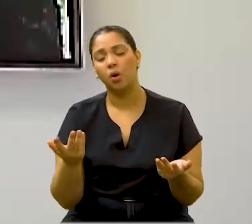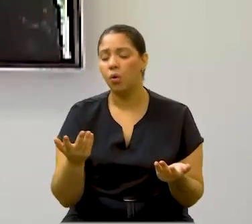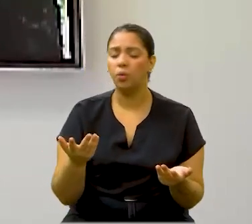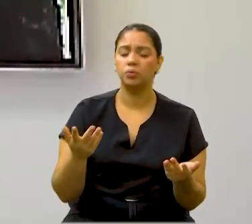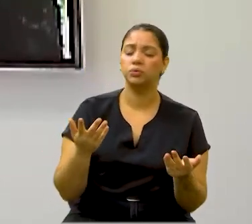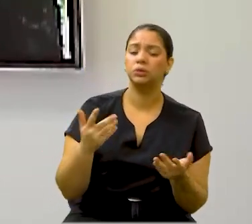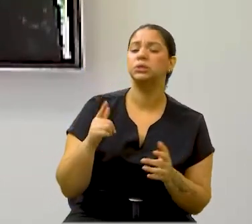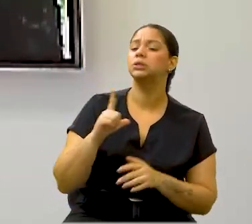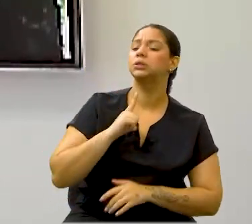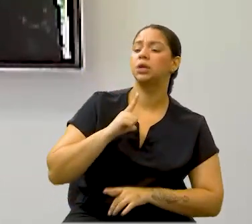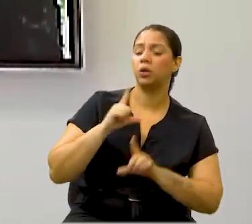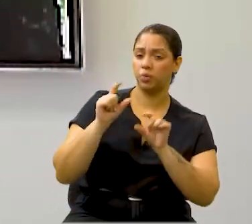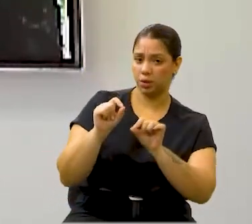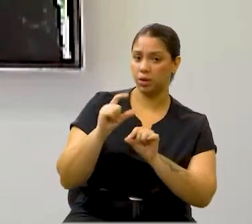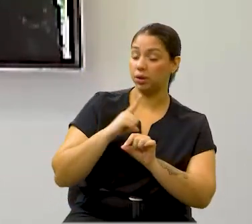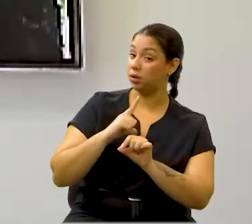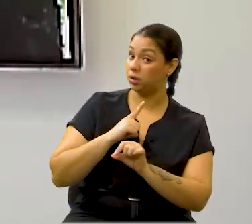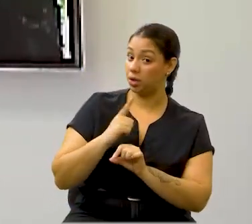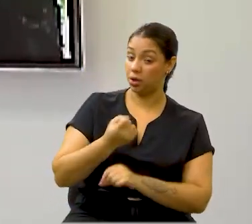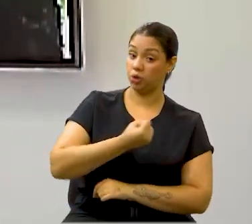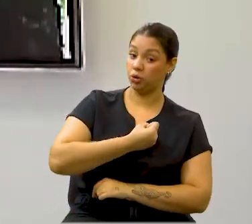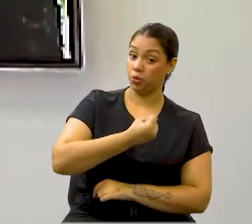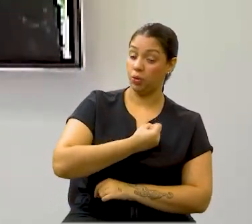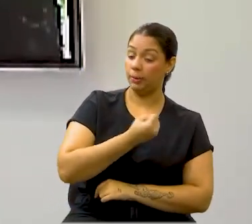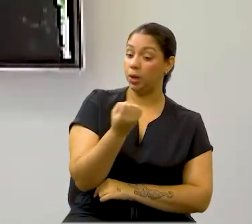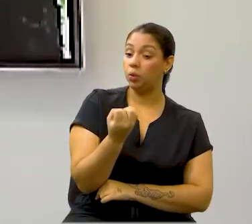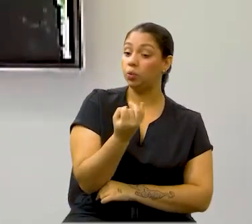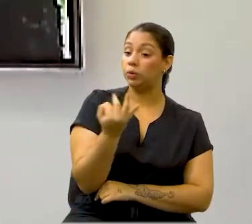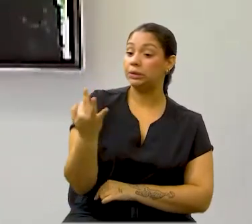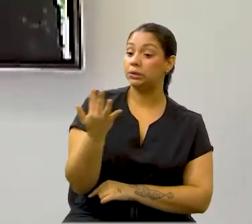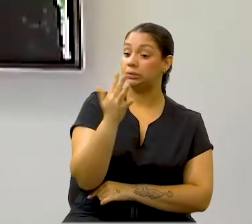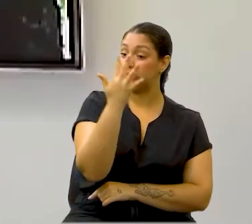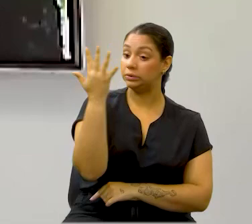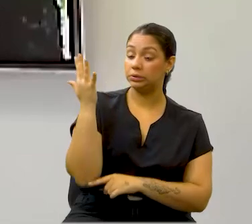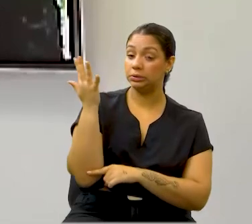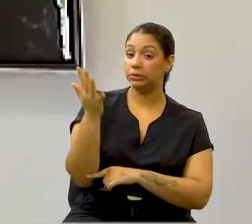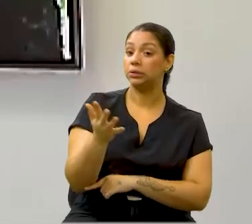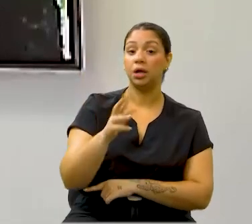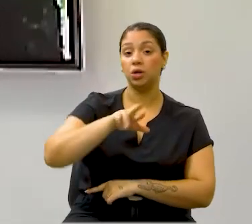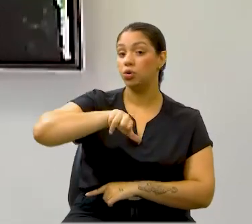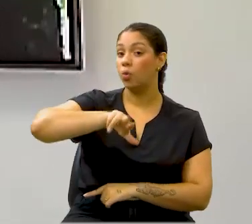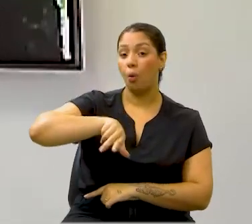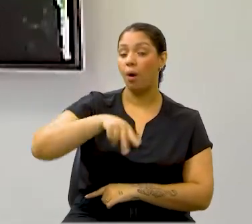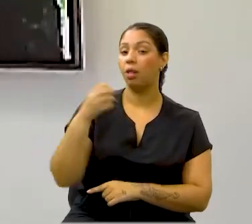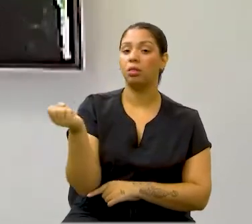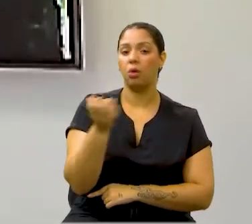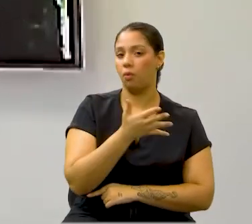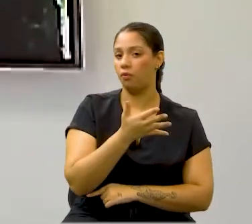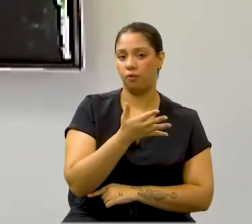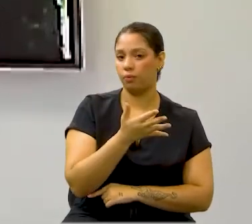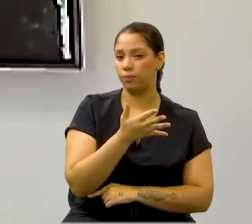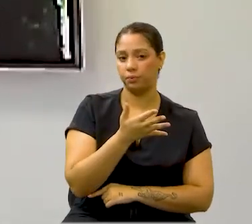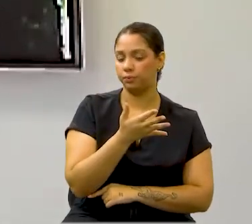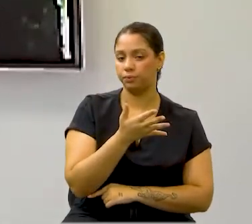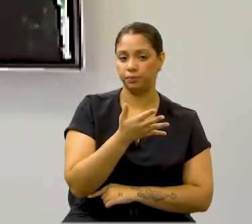gente tem, tá? Esses números, como eu mencionei, a questão do desmatamento na Amazônia não é recente.